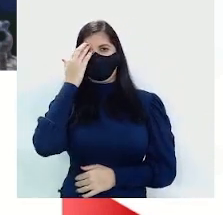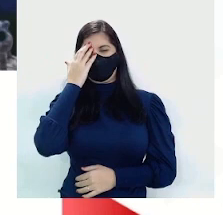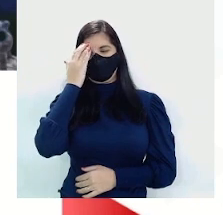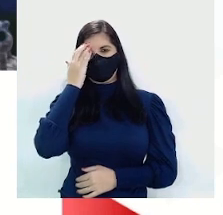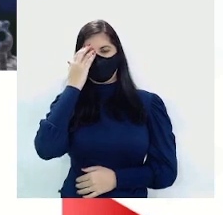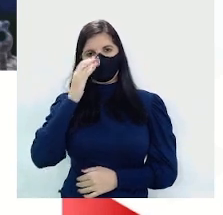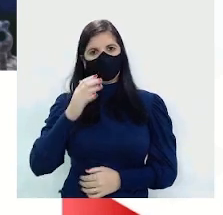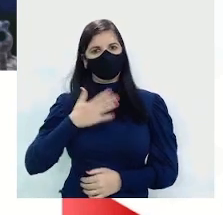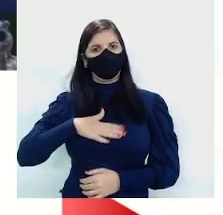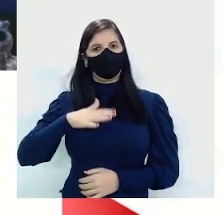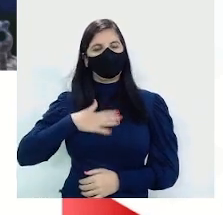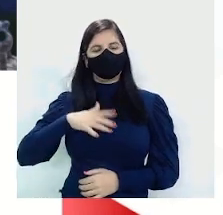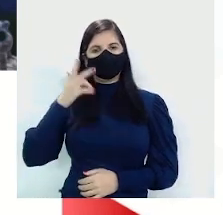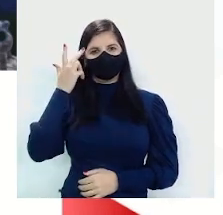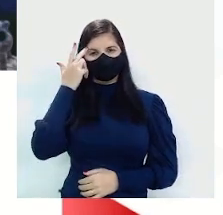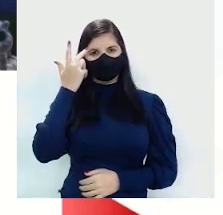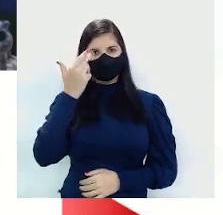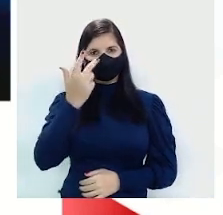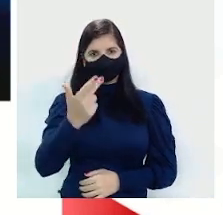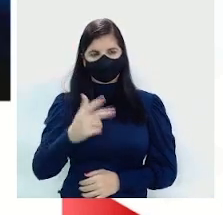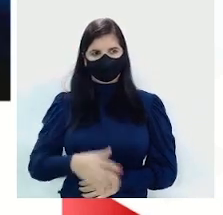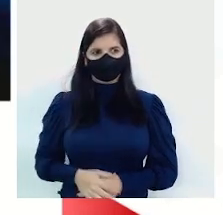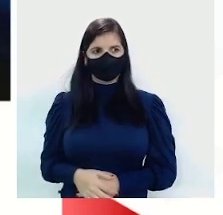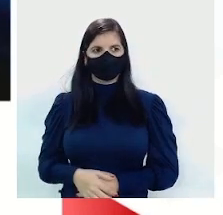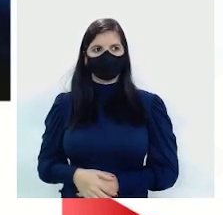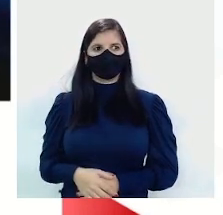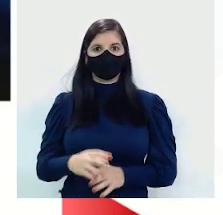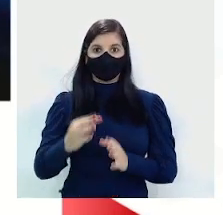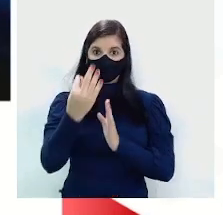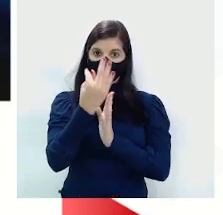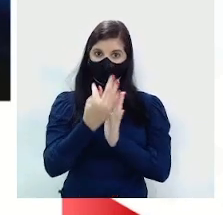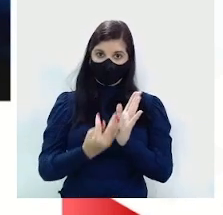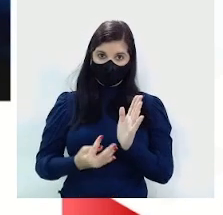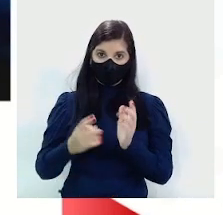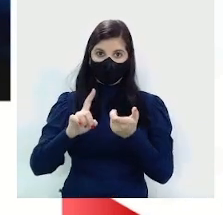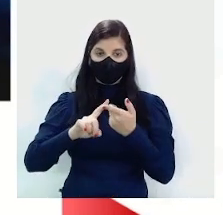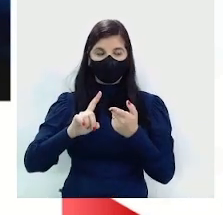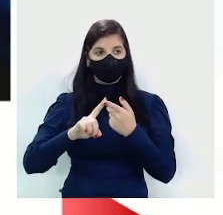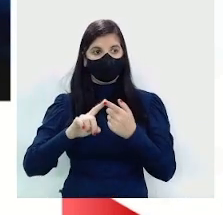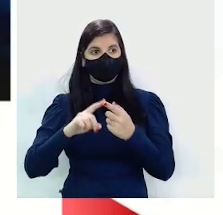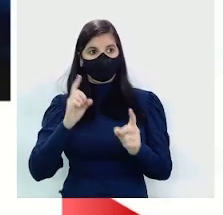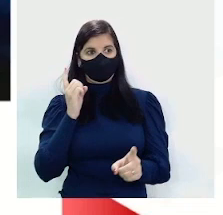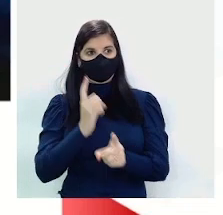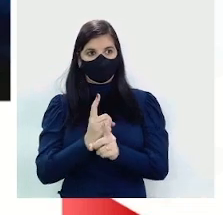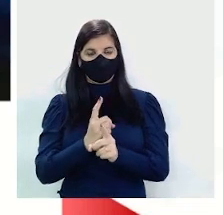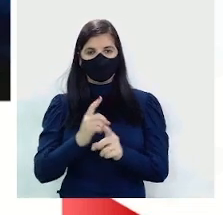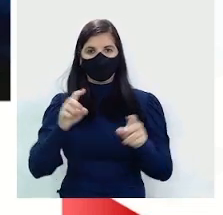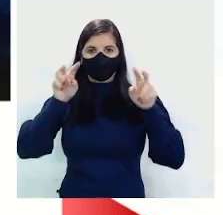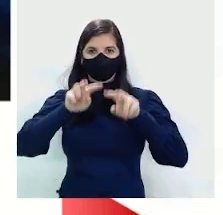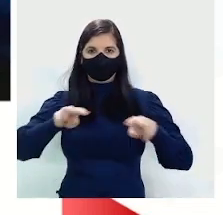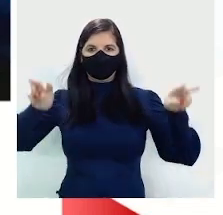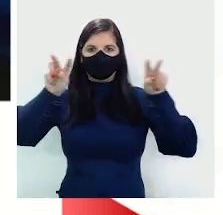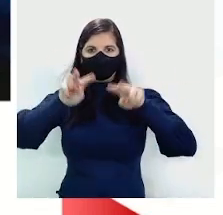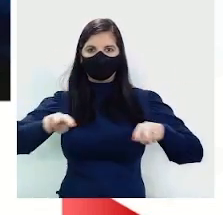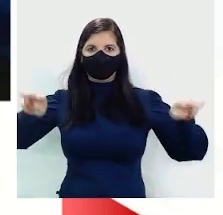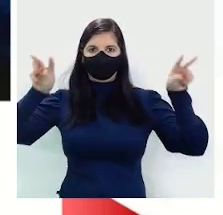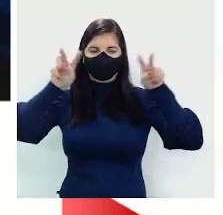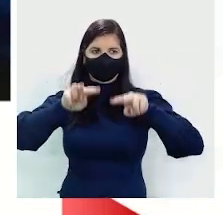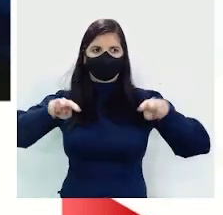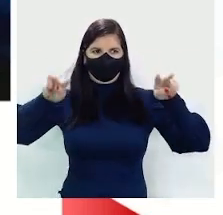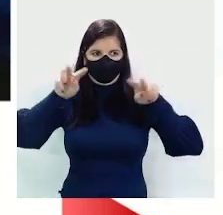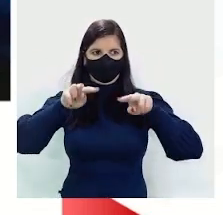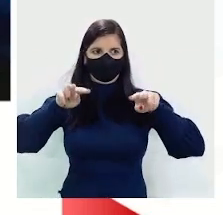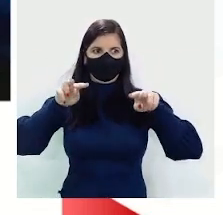forma super tranquila. E aí, nesse próprio texto, gente, também tem uma parte visual. Olha só aí, ó,